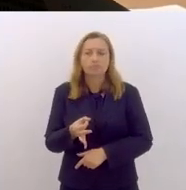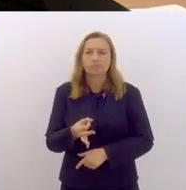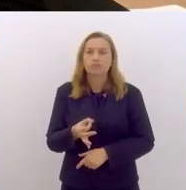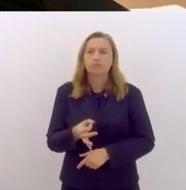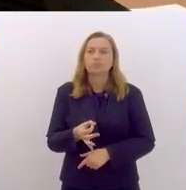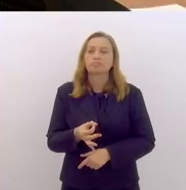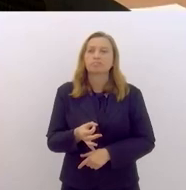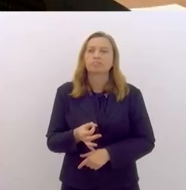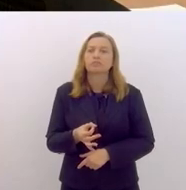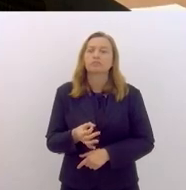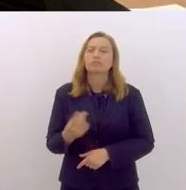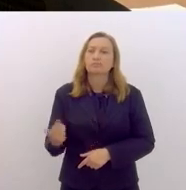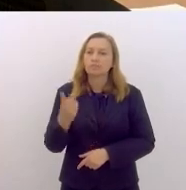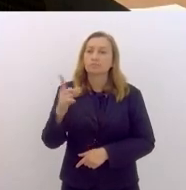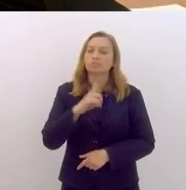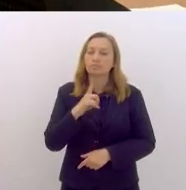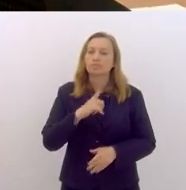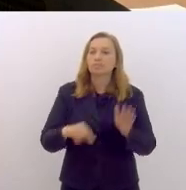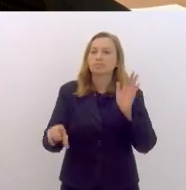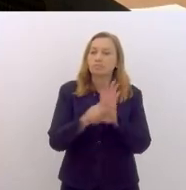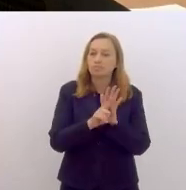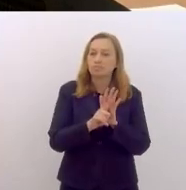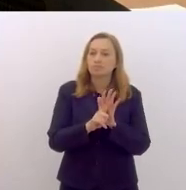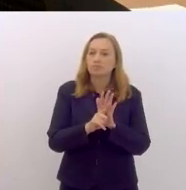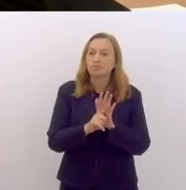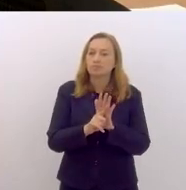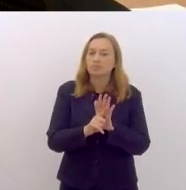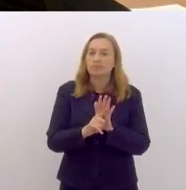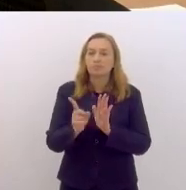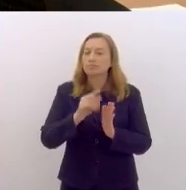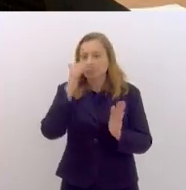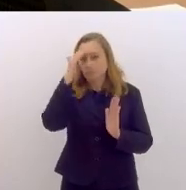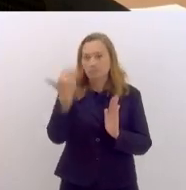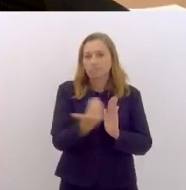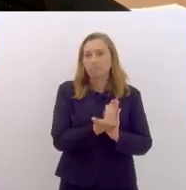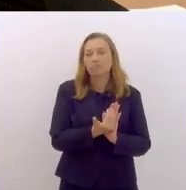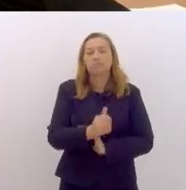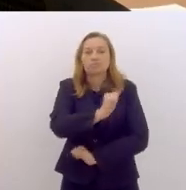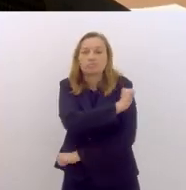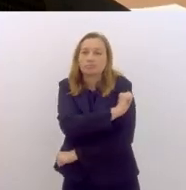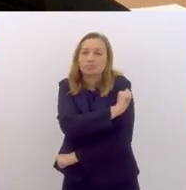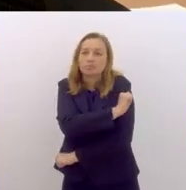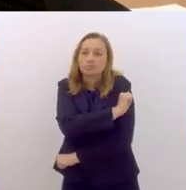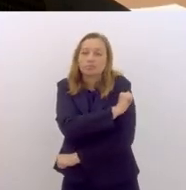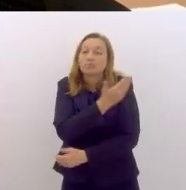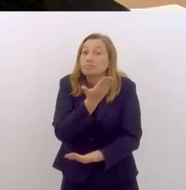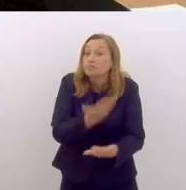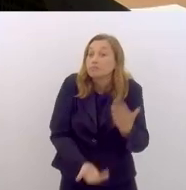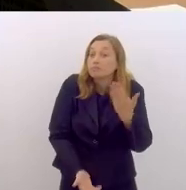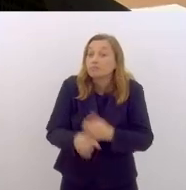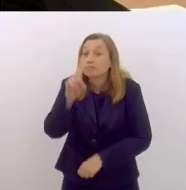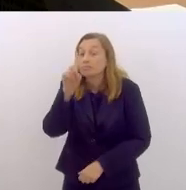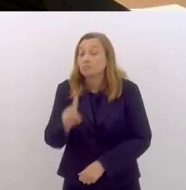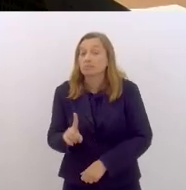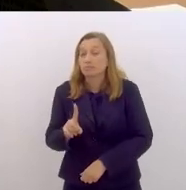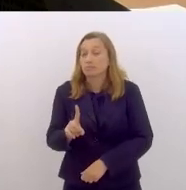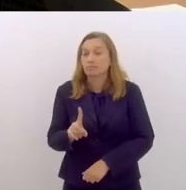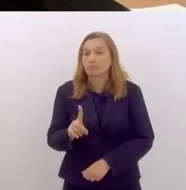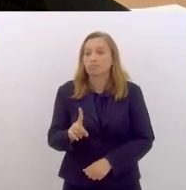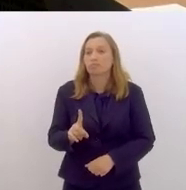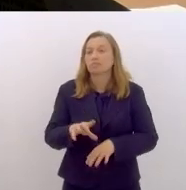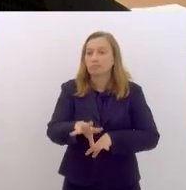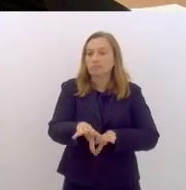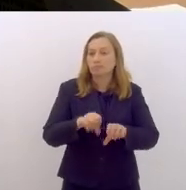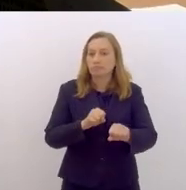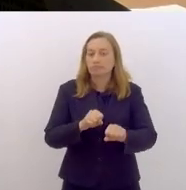para fazer valer a lei que está em vigor, não está sendo cumprida e os estudantes estão perdendo o direito de fazer a sua